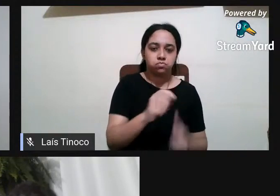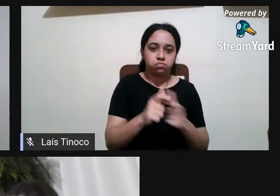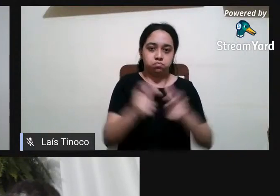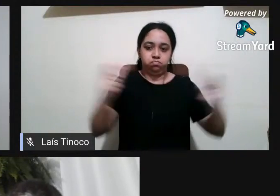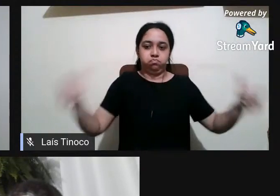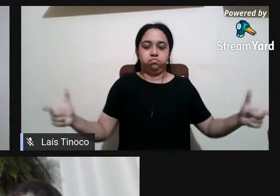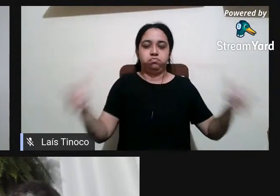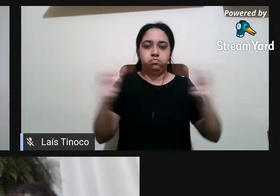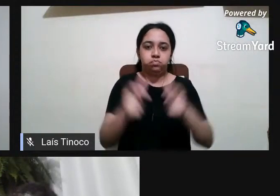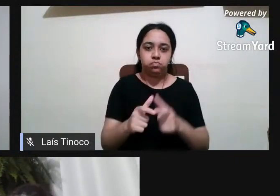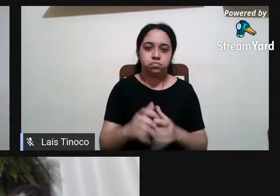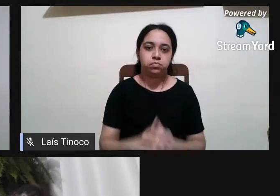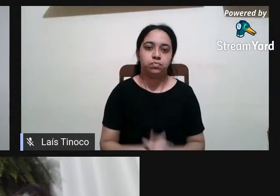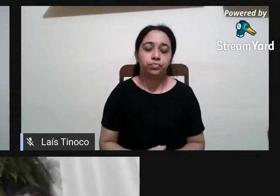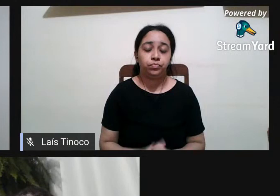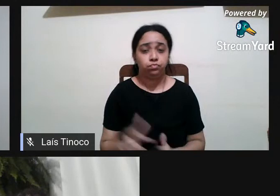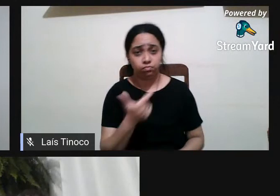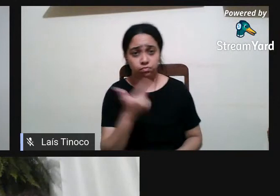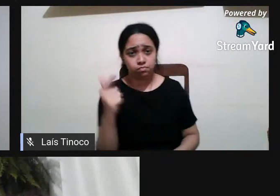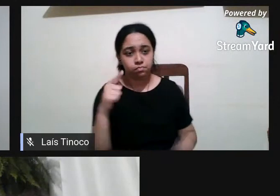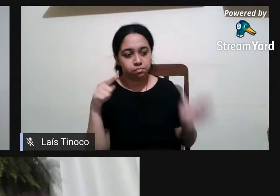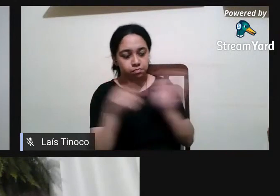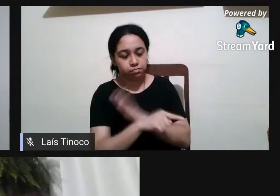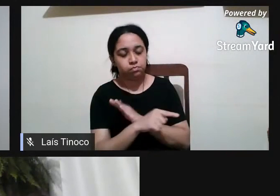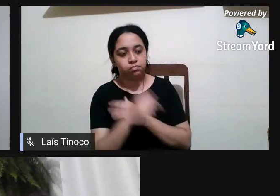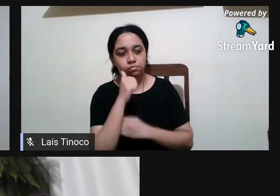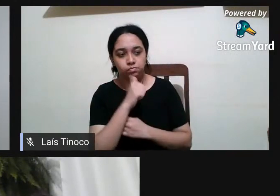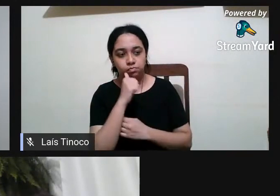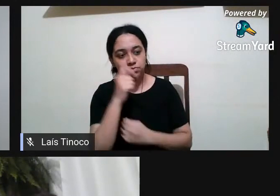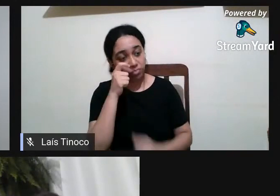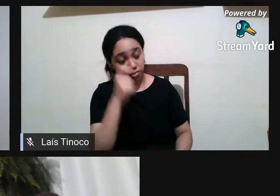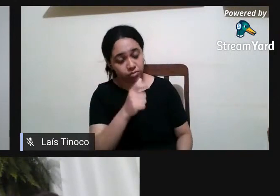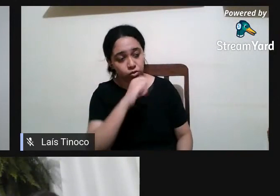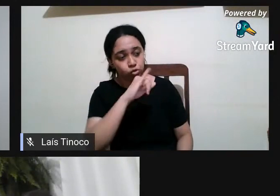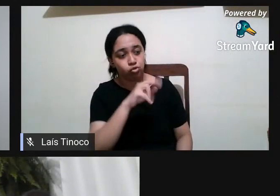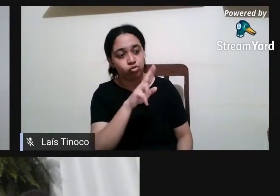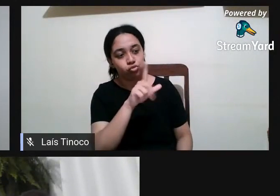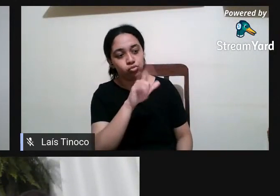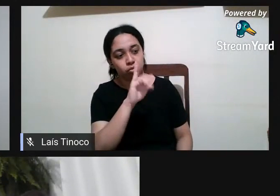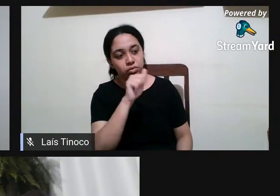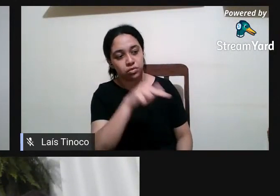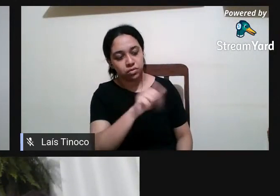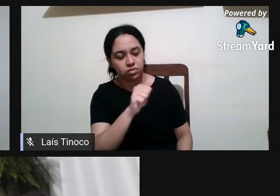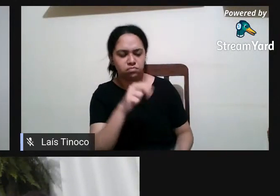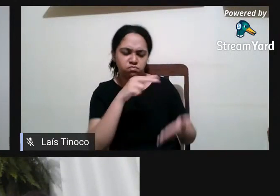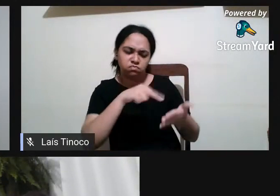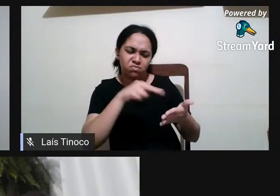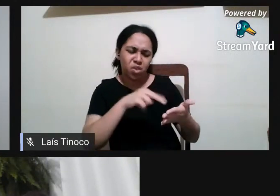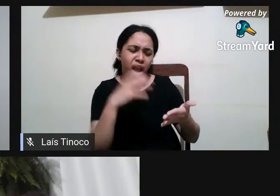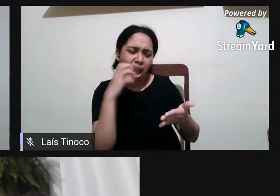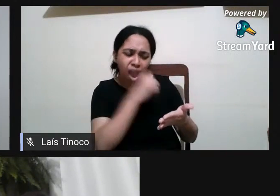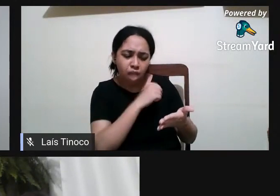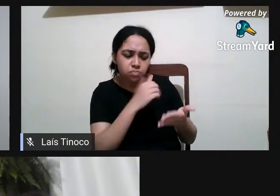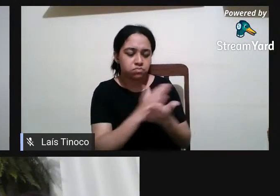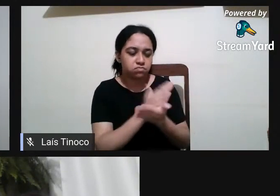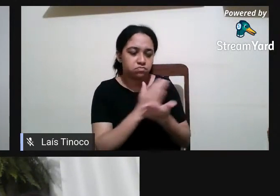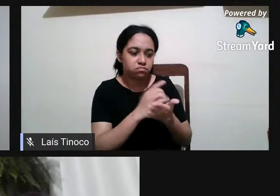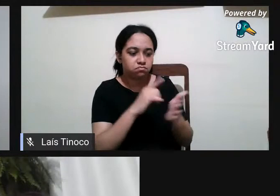Outra pergunta também bem interessante aqui da Juliana Pereira. Ela relata que leu por cima alguns trabalhos